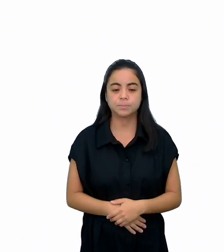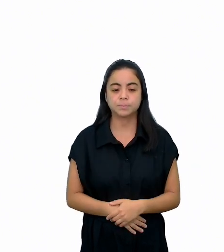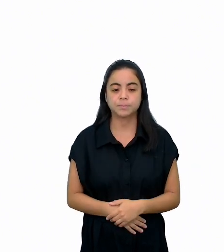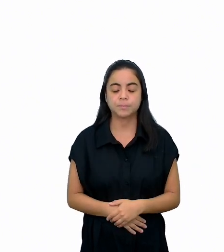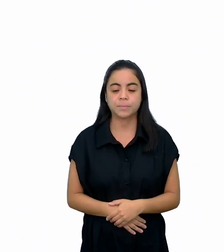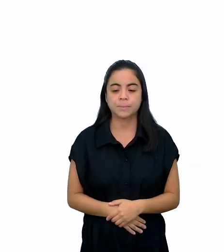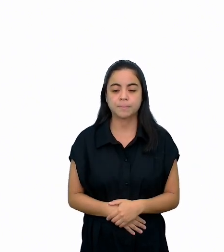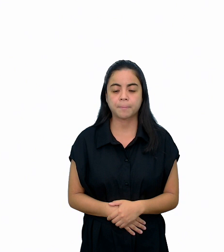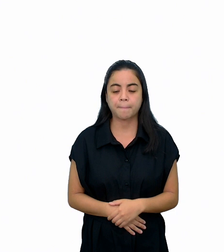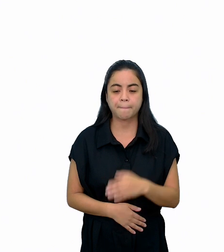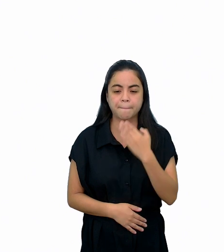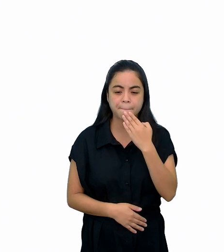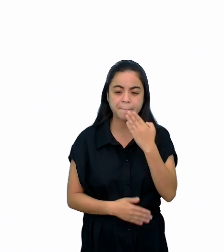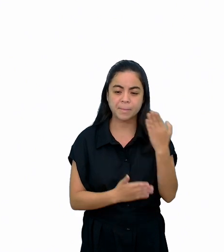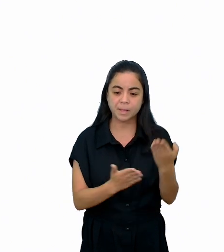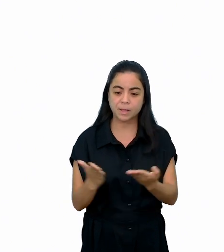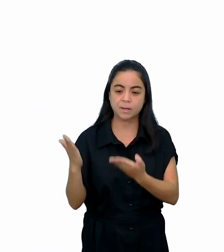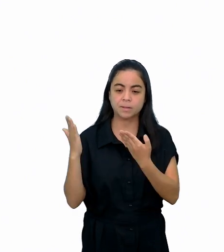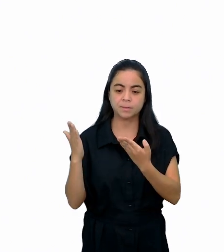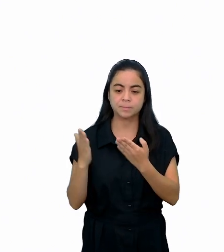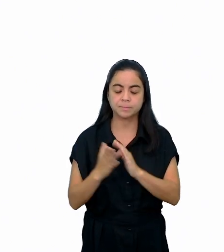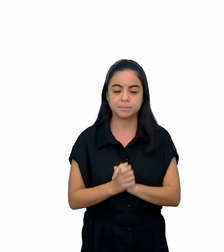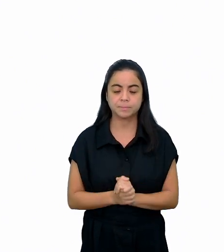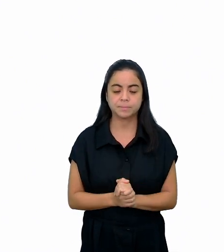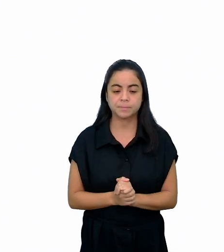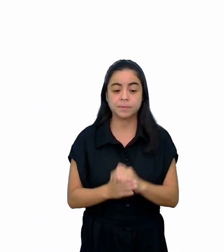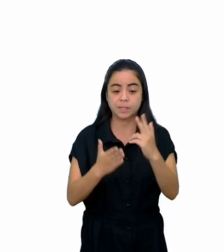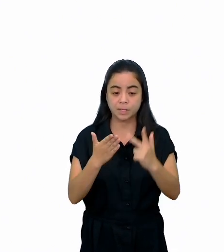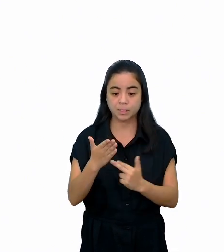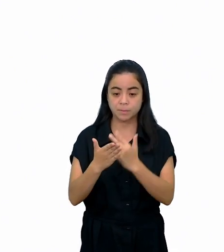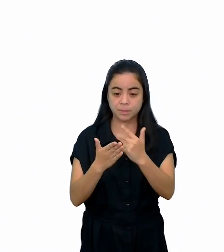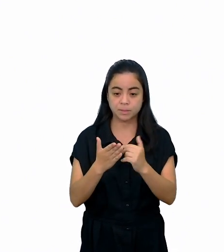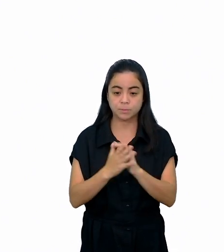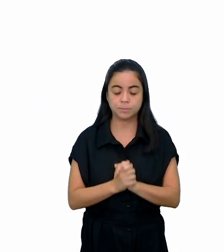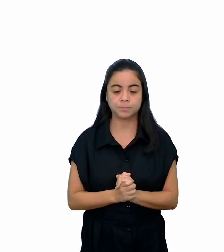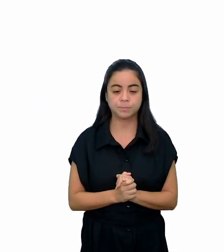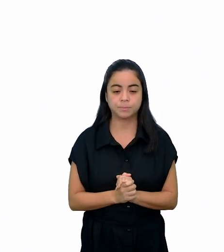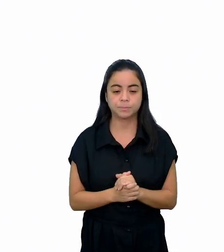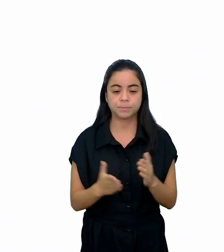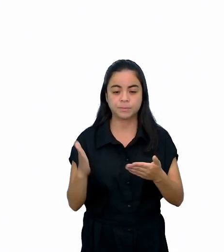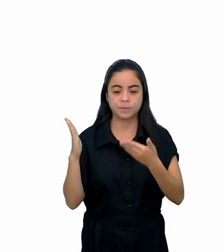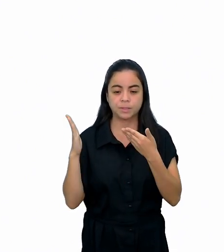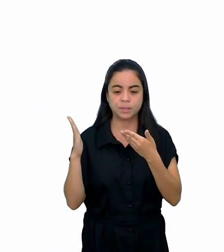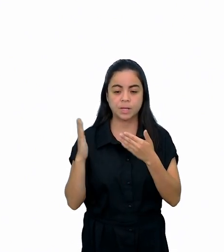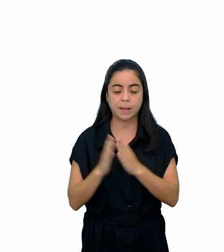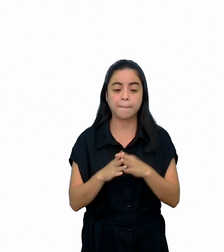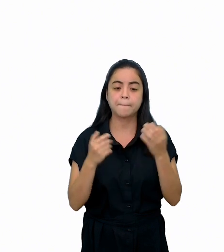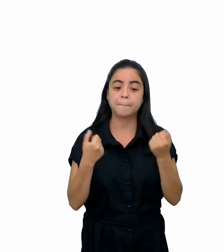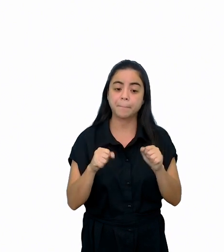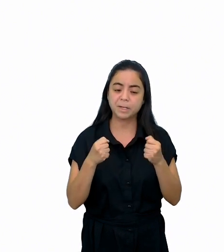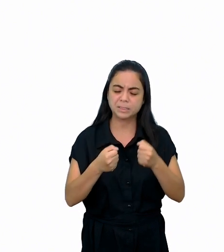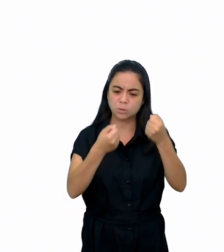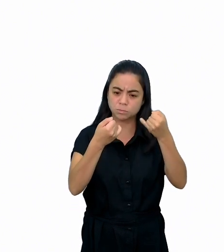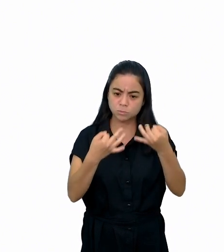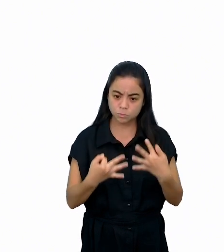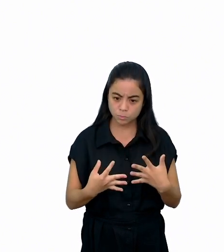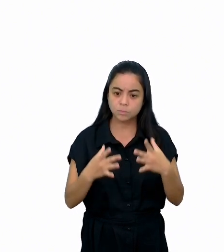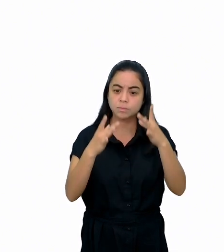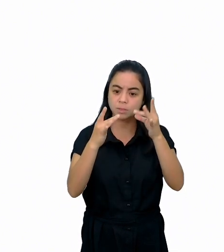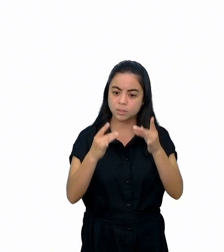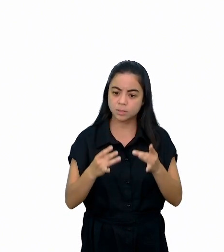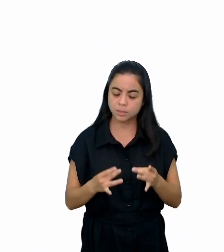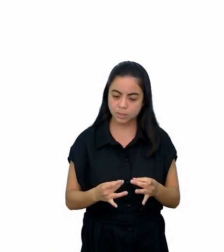revelar aí a nossa animação, e isso precisa ser discutido com